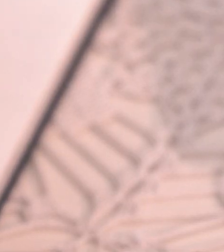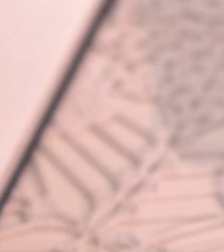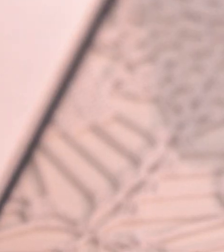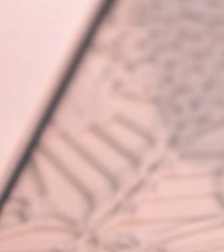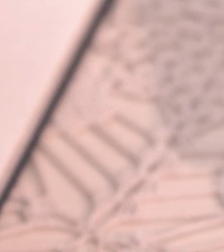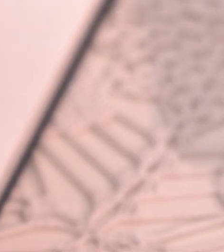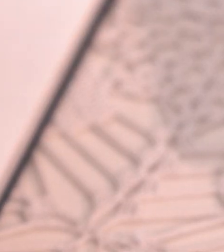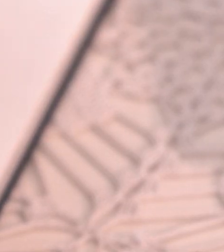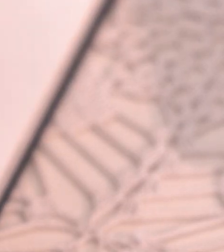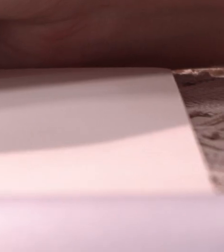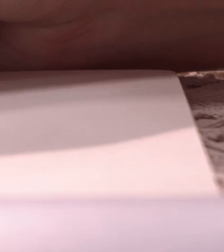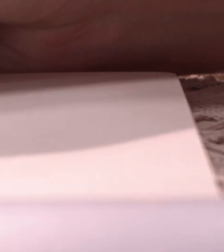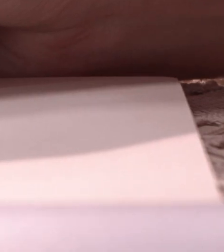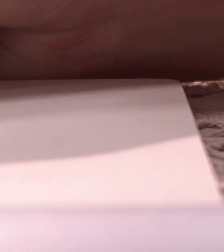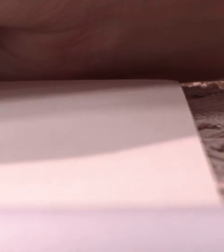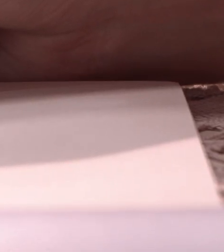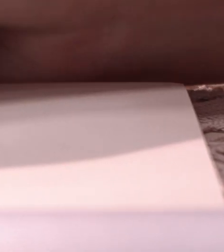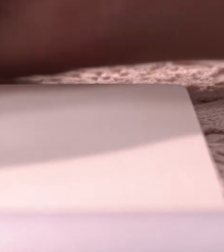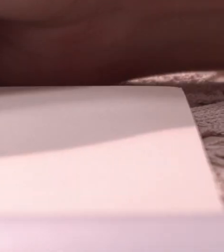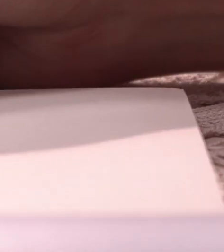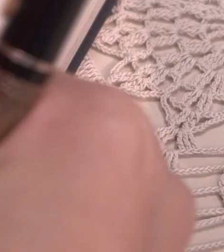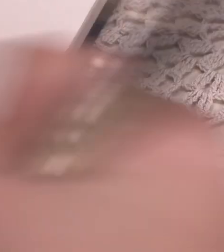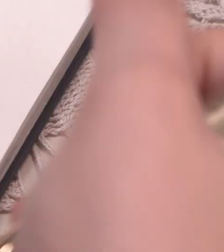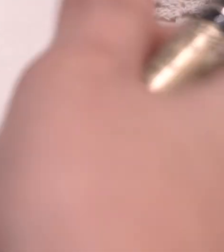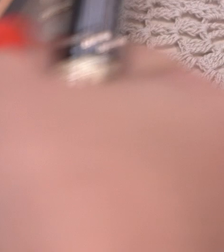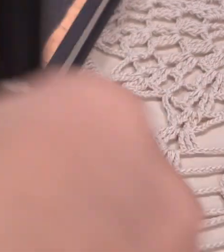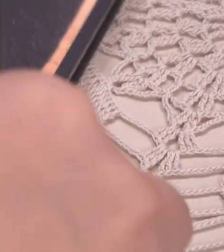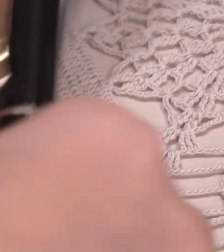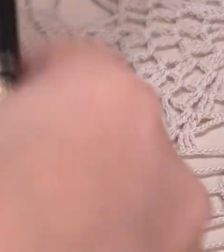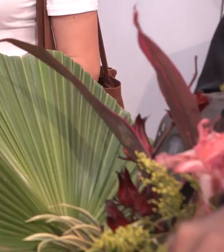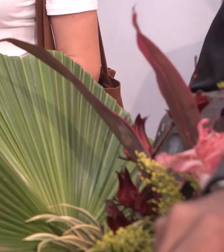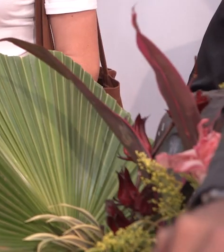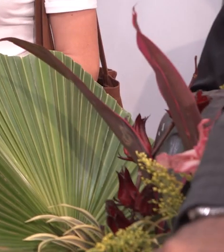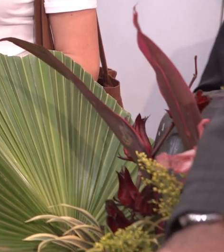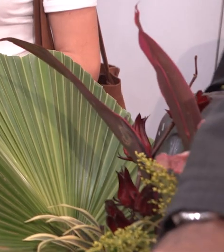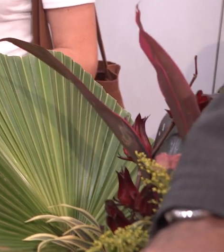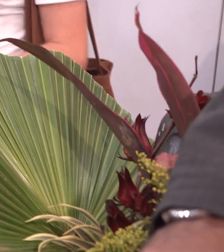conversar e tirar fotos.